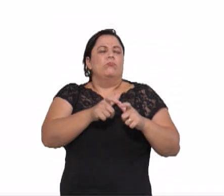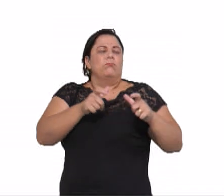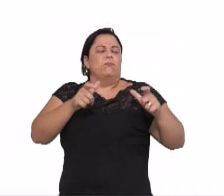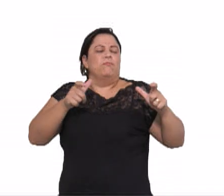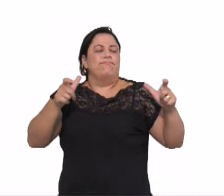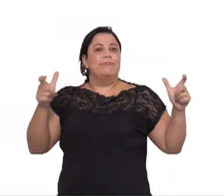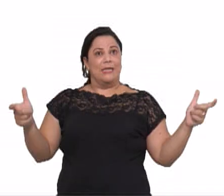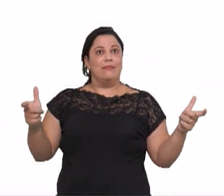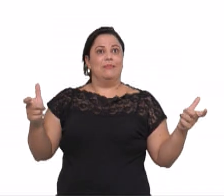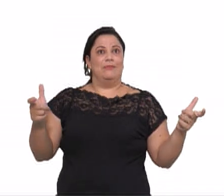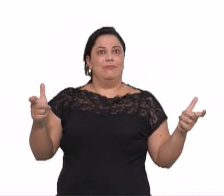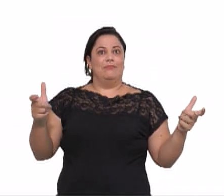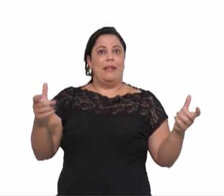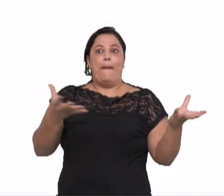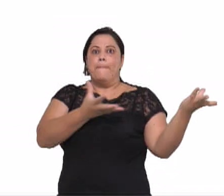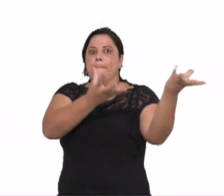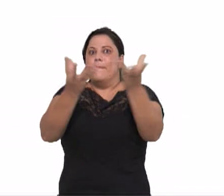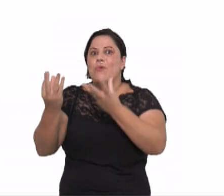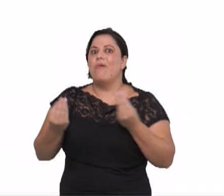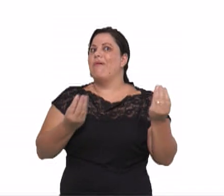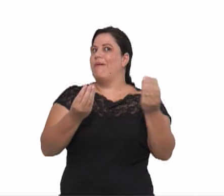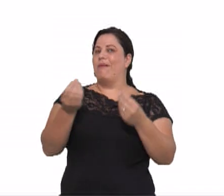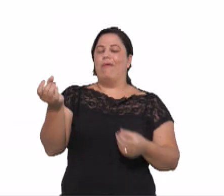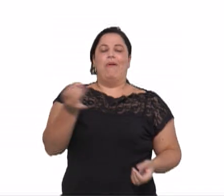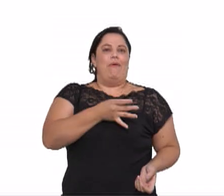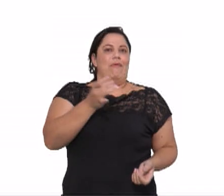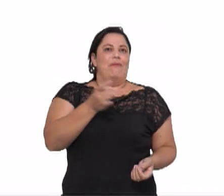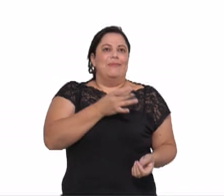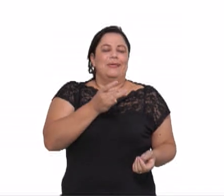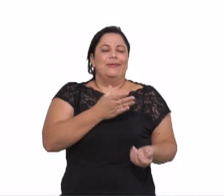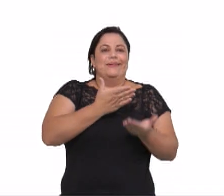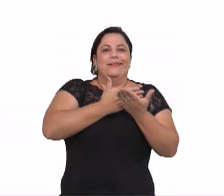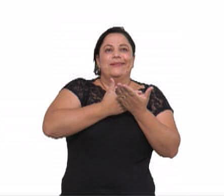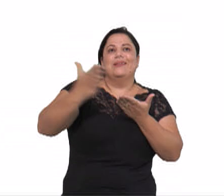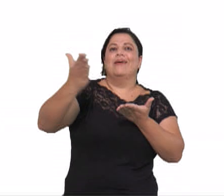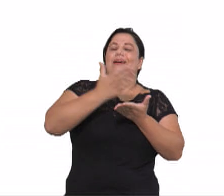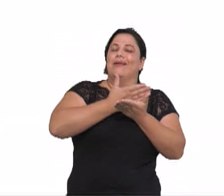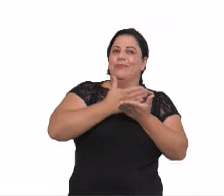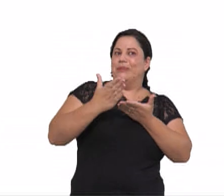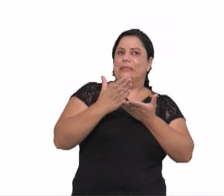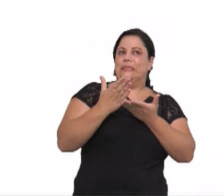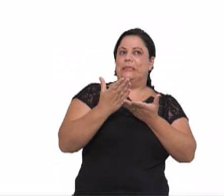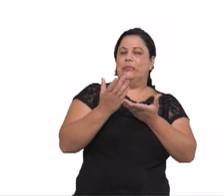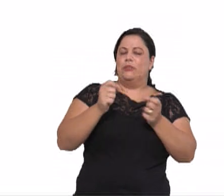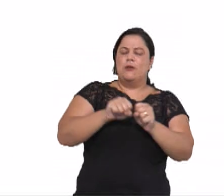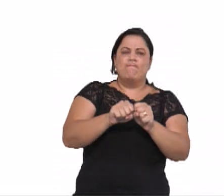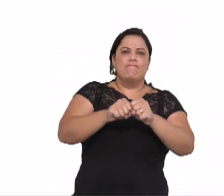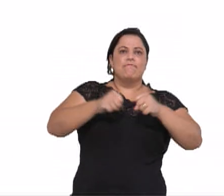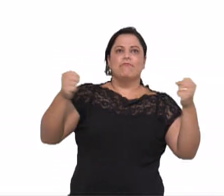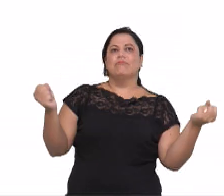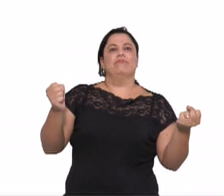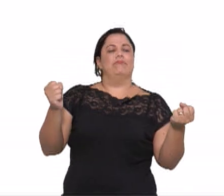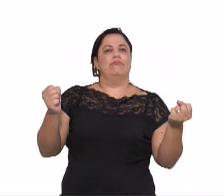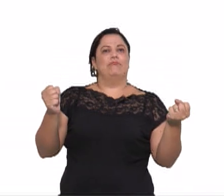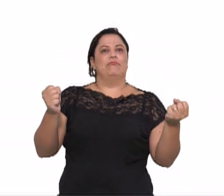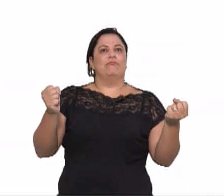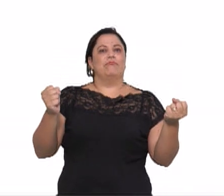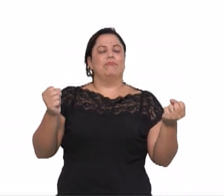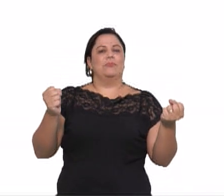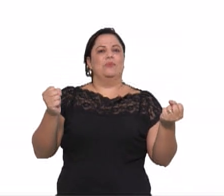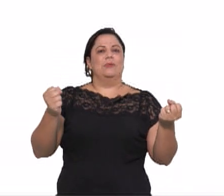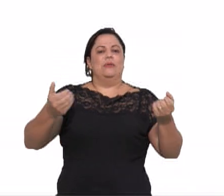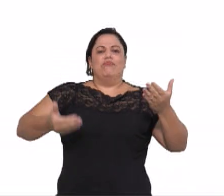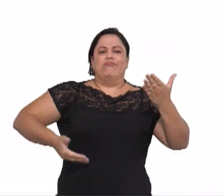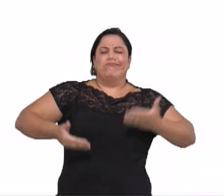Constituinte, quando ela tem início, uma das primeiras coisas que ela faz é abolir a servidão coletiva